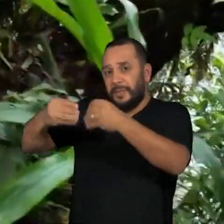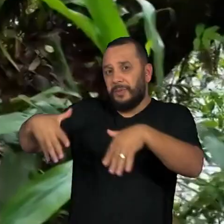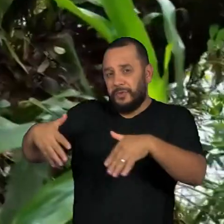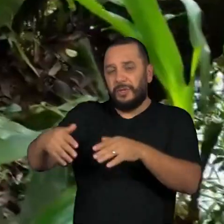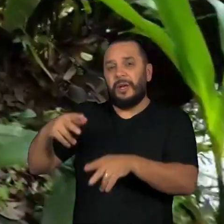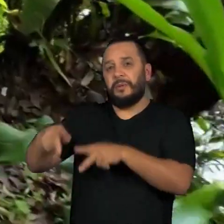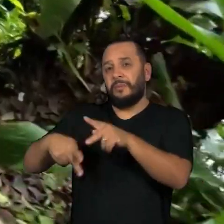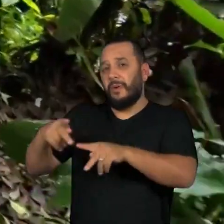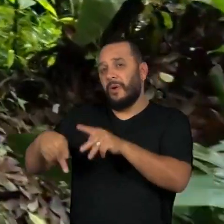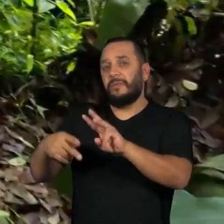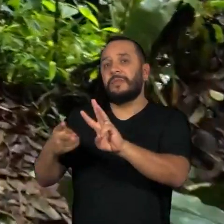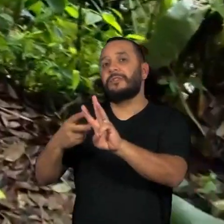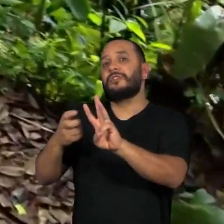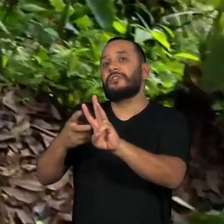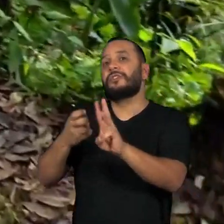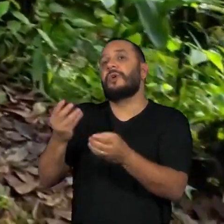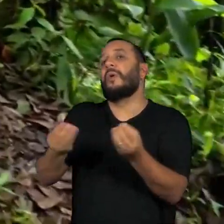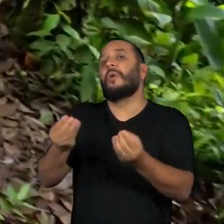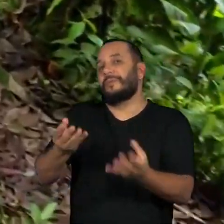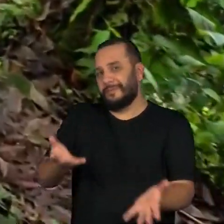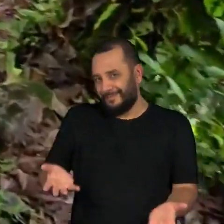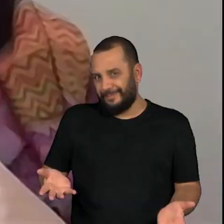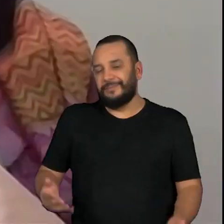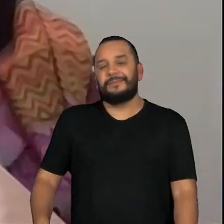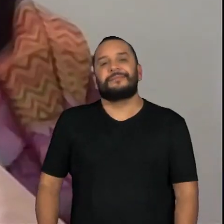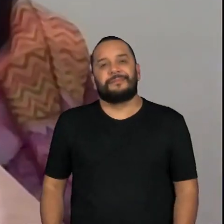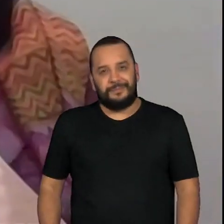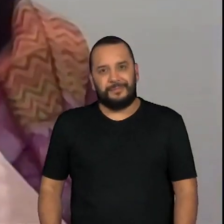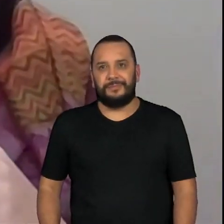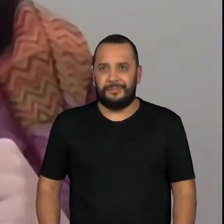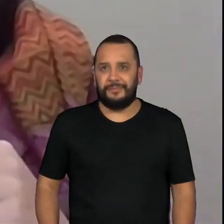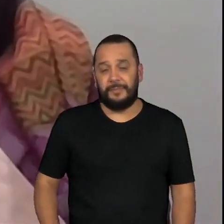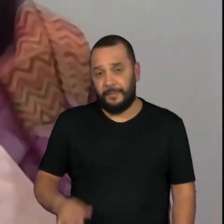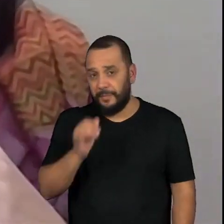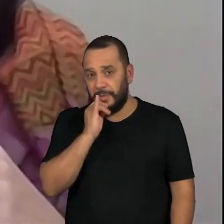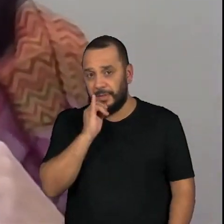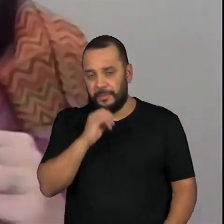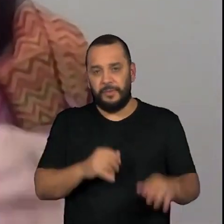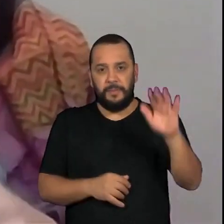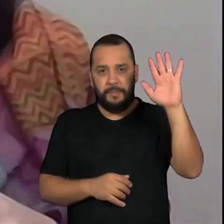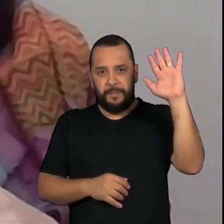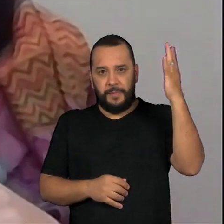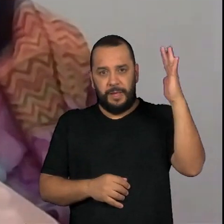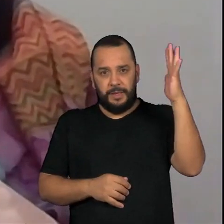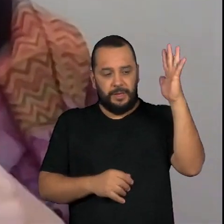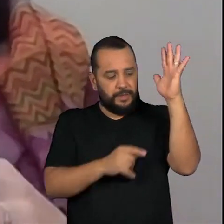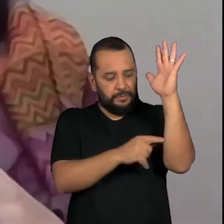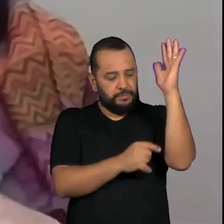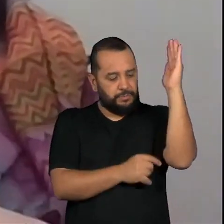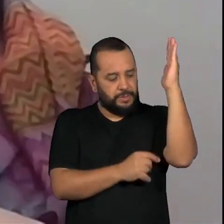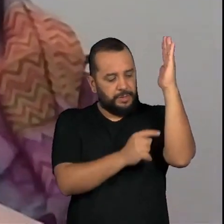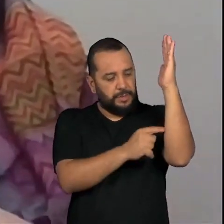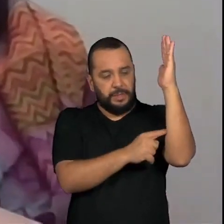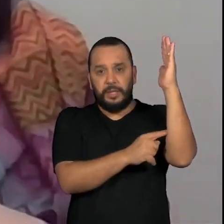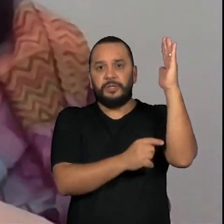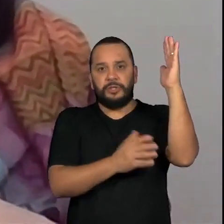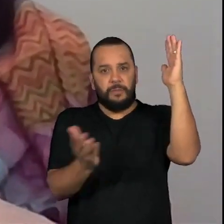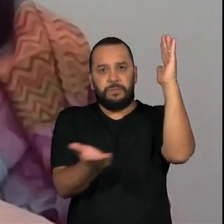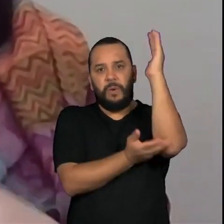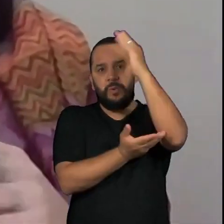tradicionais. Então, por exemplo, madeira que é utilizada para fazer